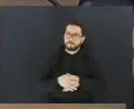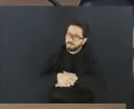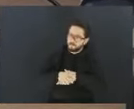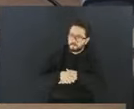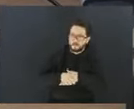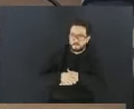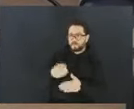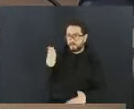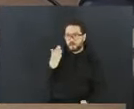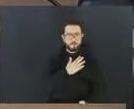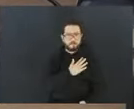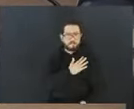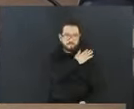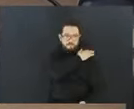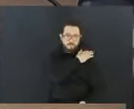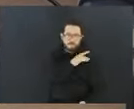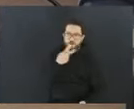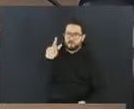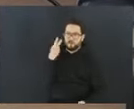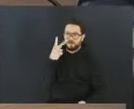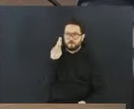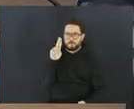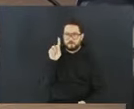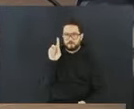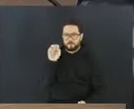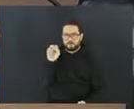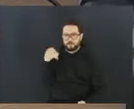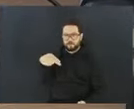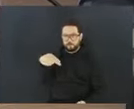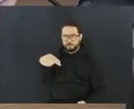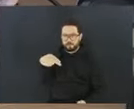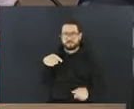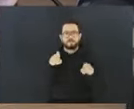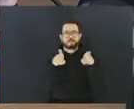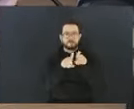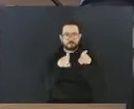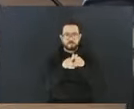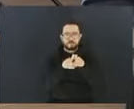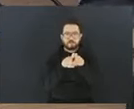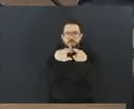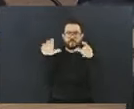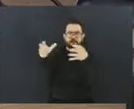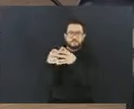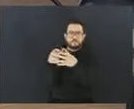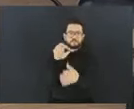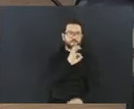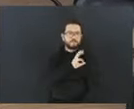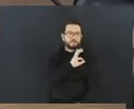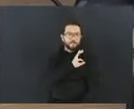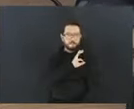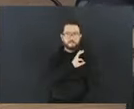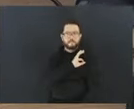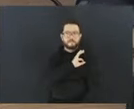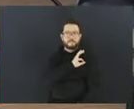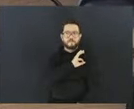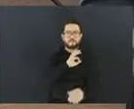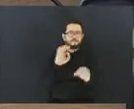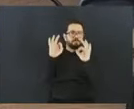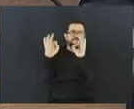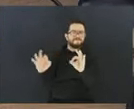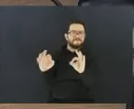toda a corporação da Polícia Militar, essa instituição que socialmente ela é essencial para o Estado do